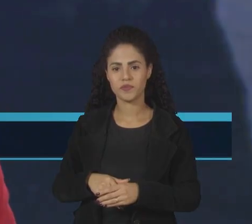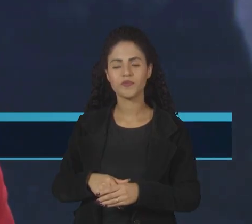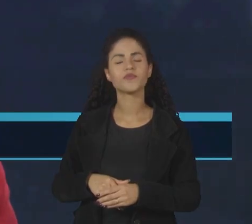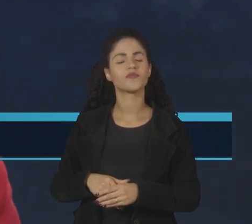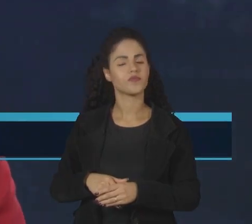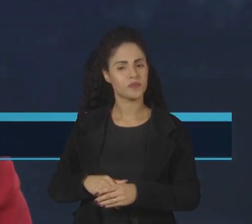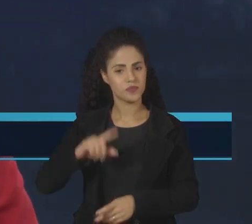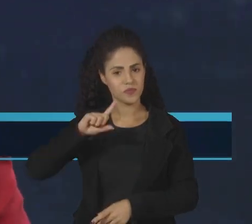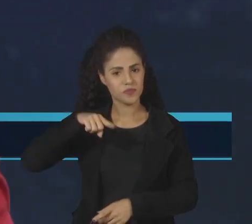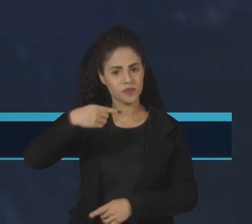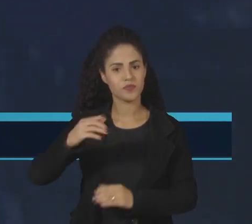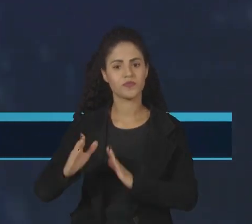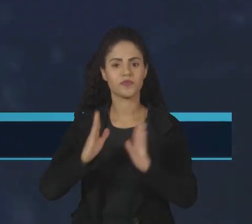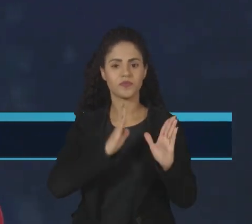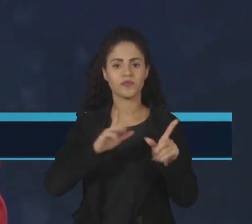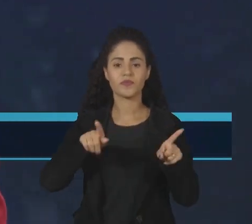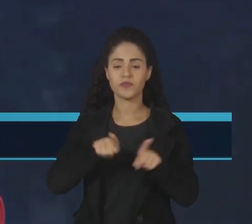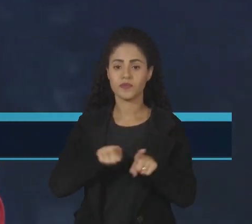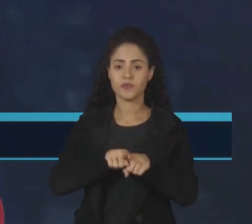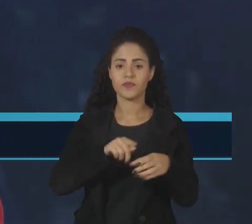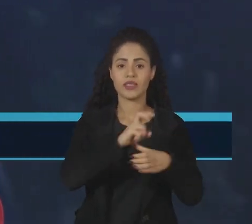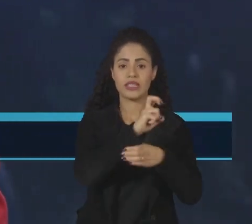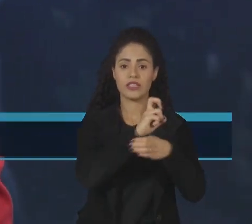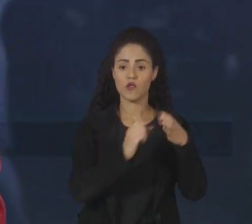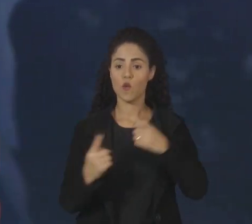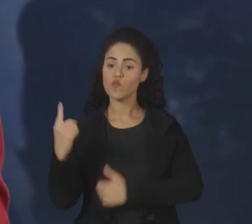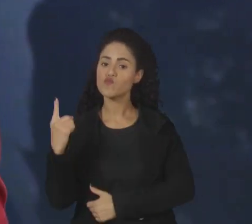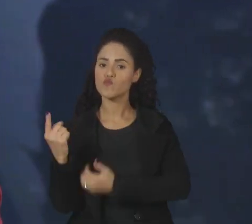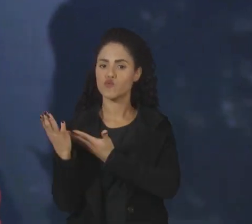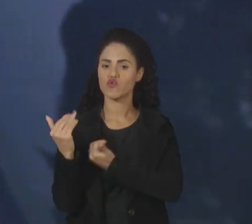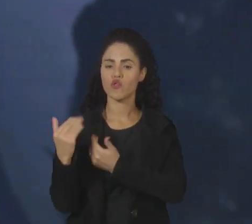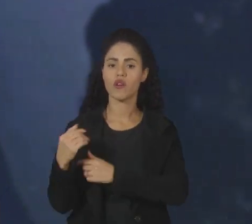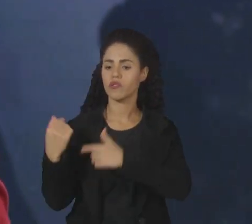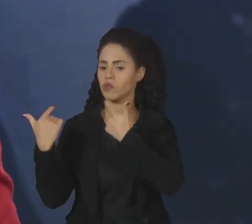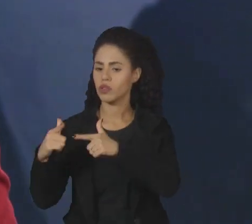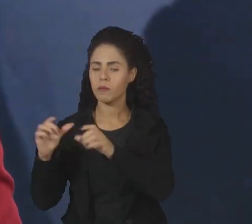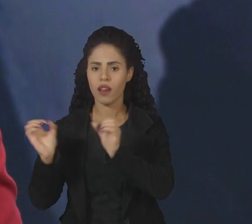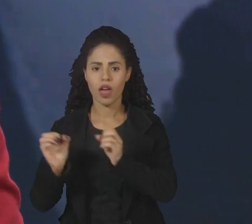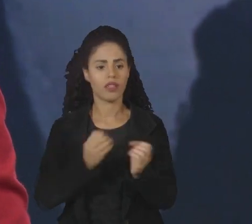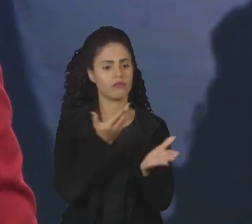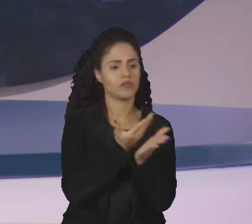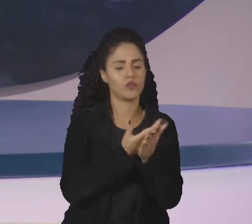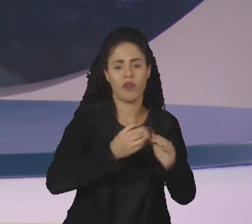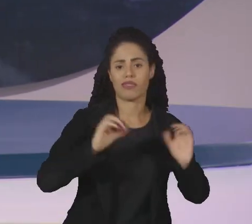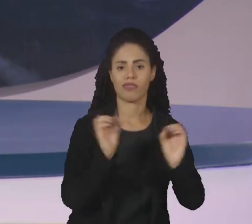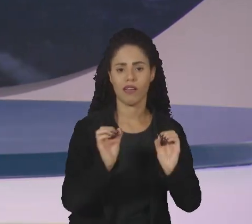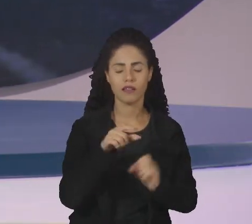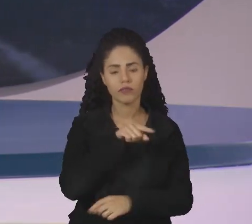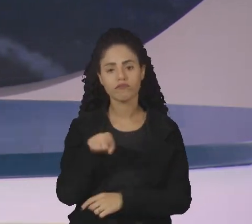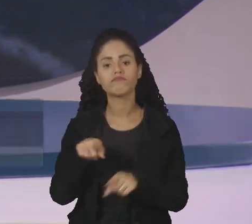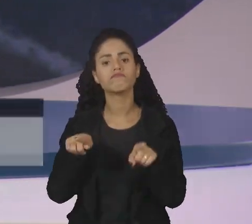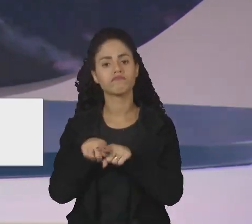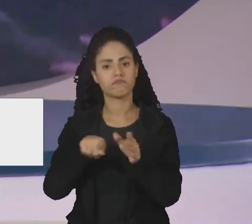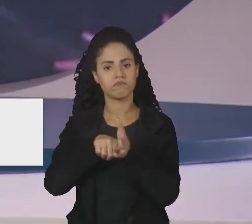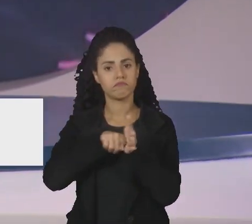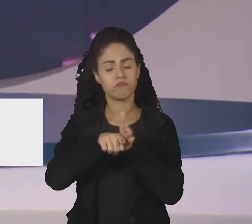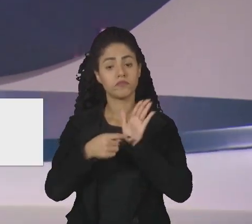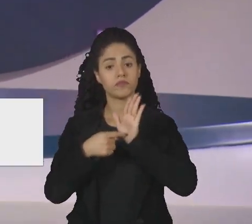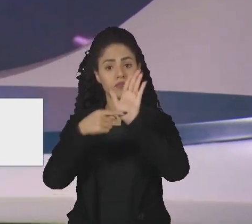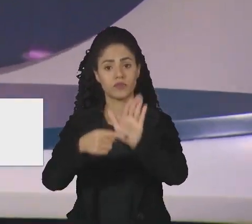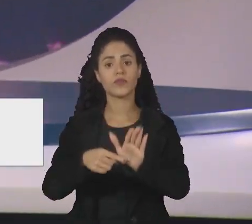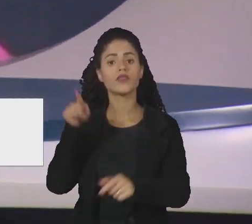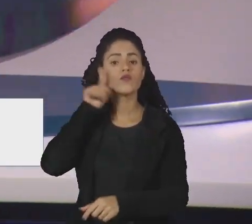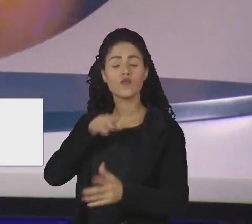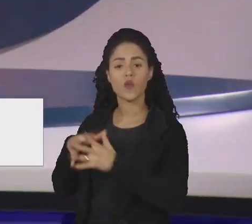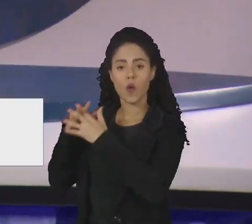E você vai ver em instantes, 1 a cada 5 jovens brasileiros não trabalha e nem estuda. E mais, pesquisa mostra que americanos